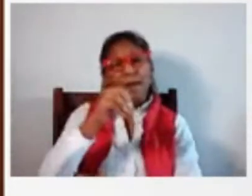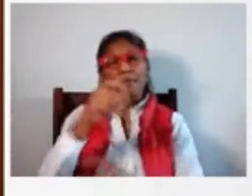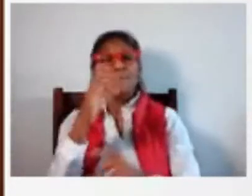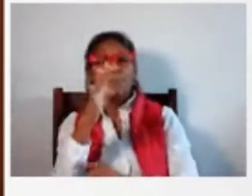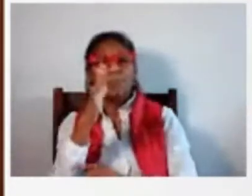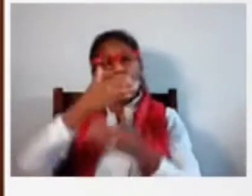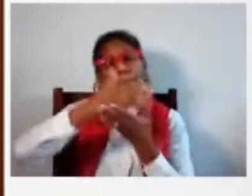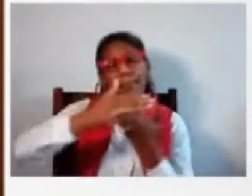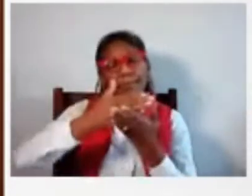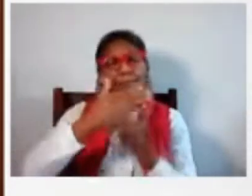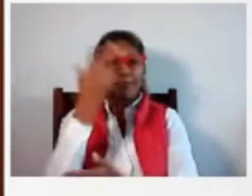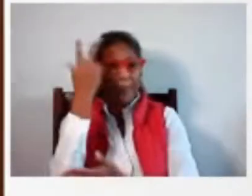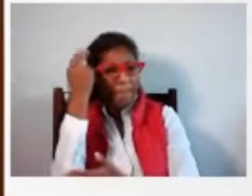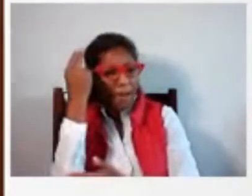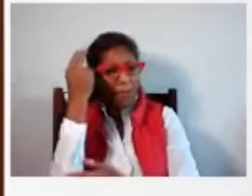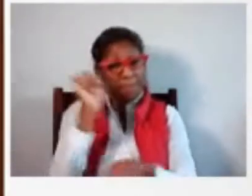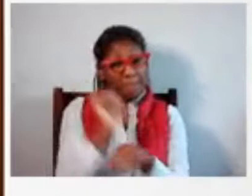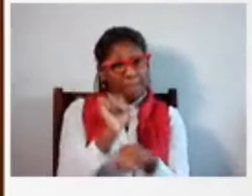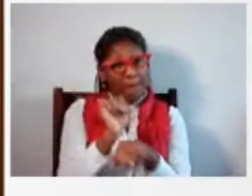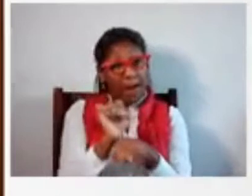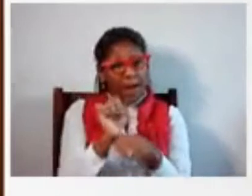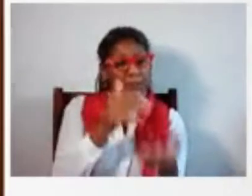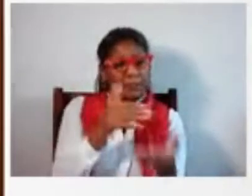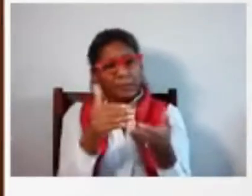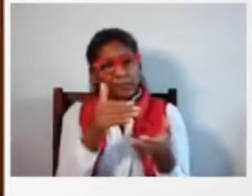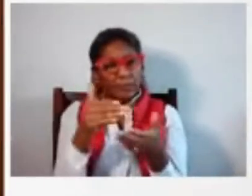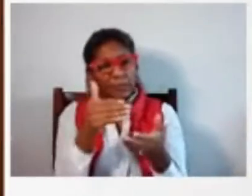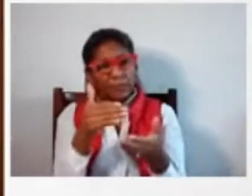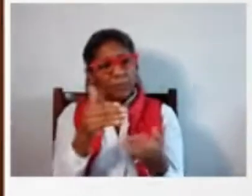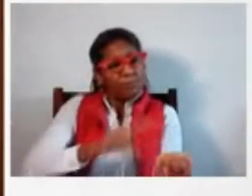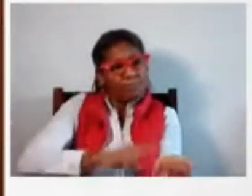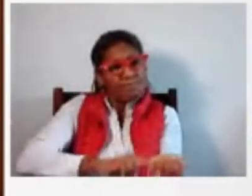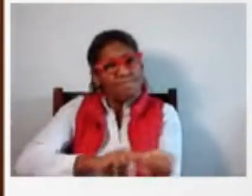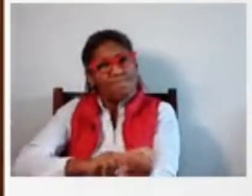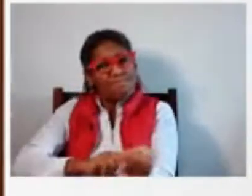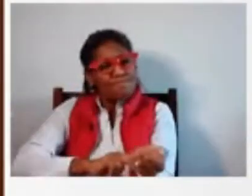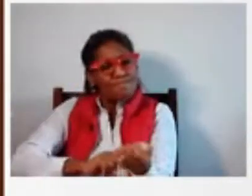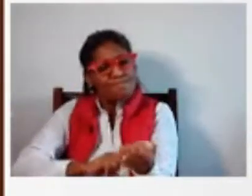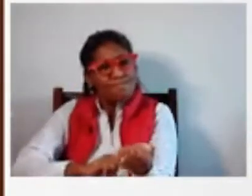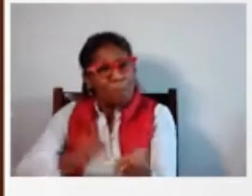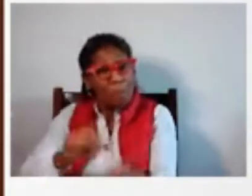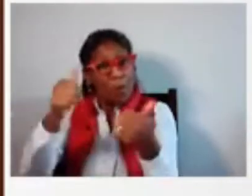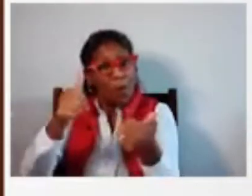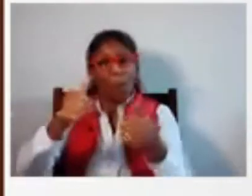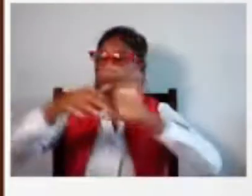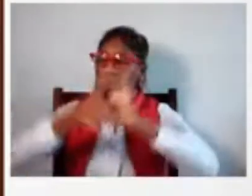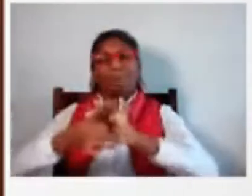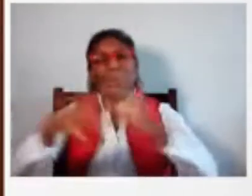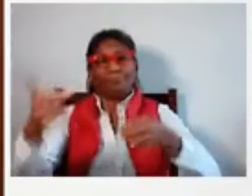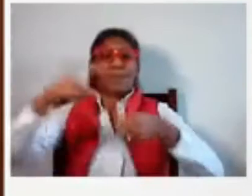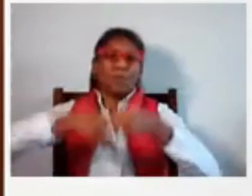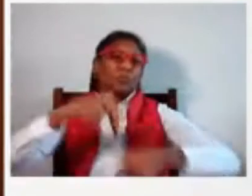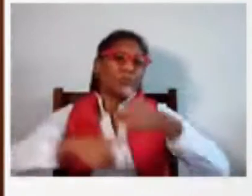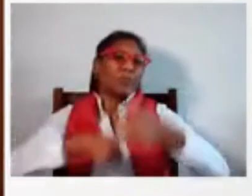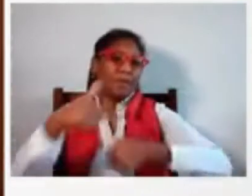a ter algumas aberturas e flexibilizações, porque a gente passou com o dedo no pulso a monitorar os indicadores e assim determinando quando